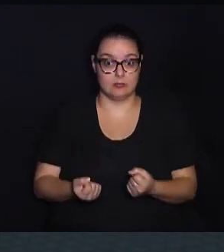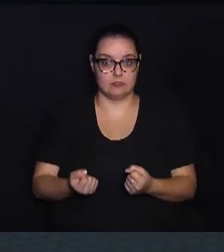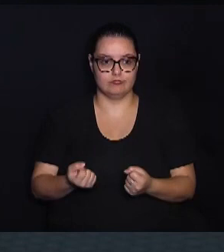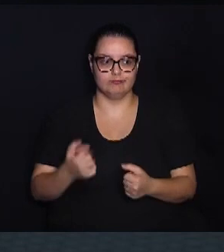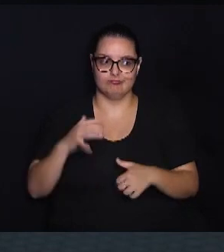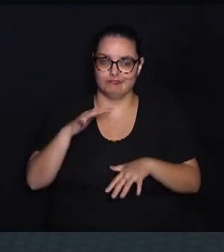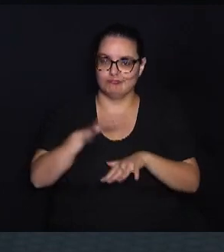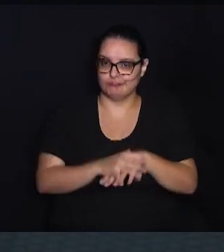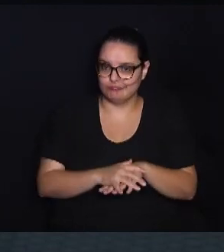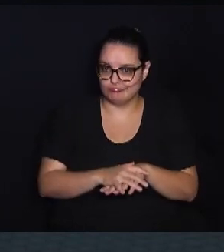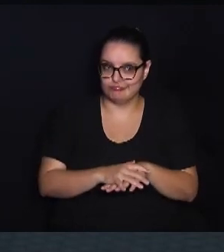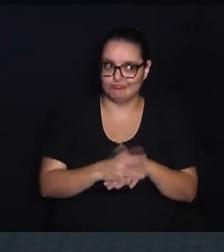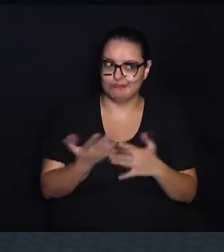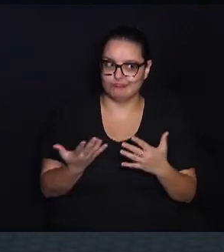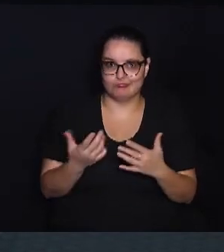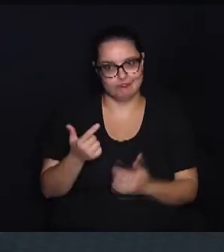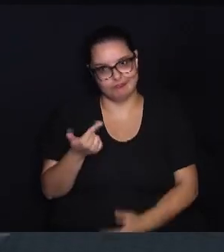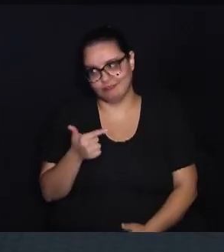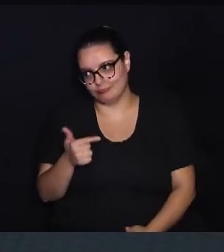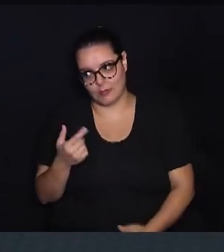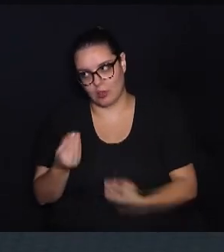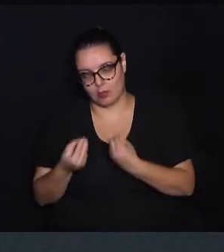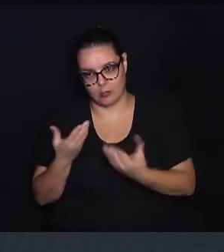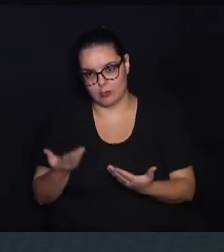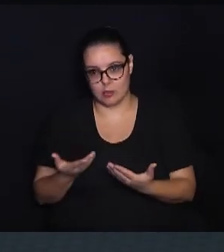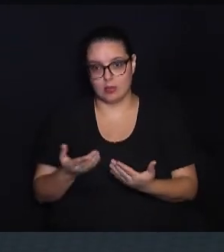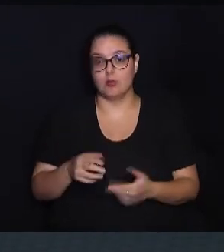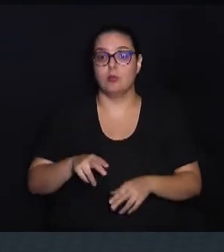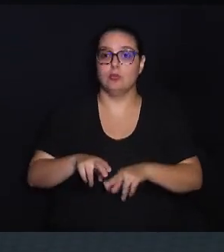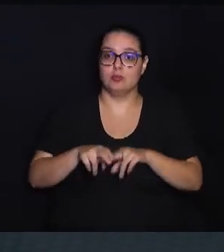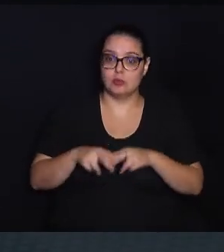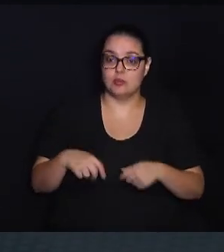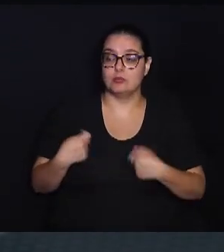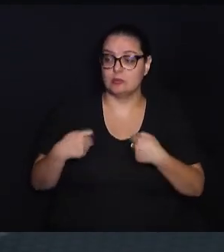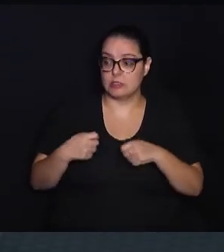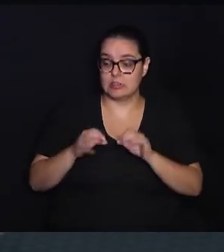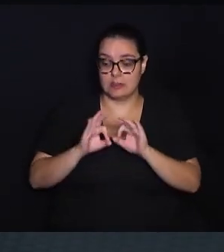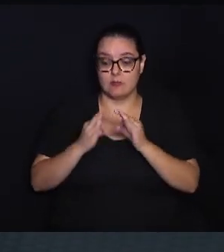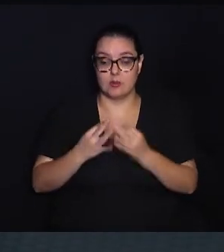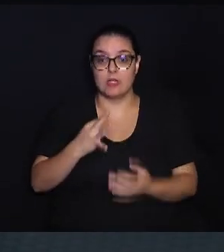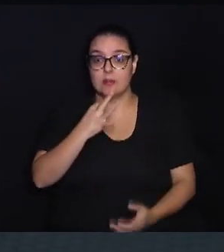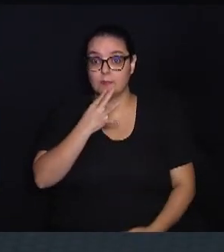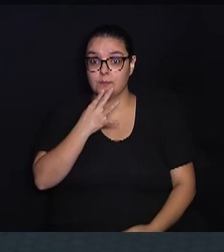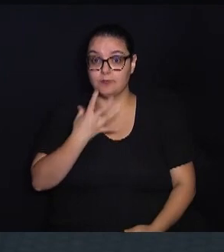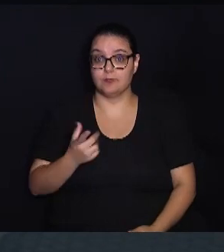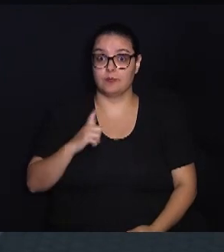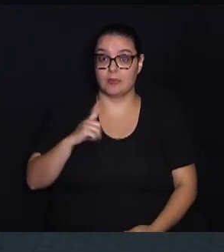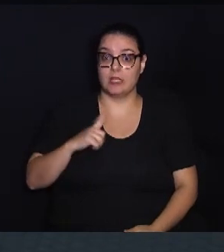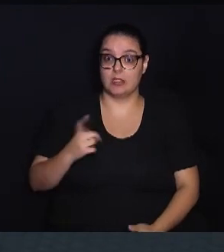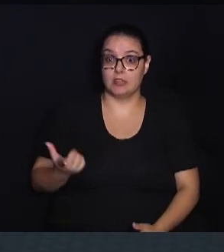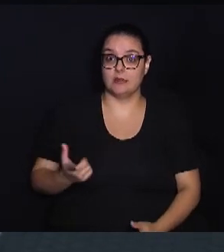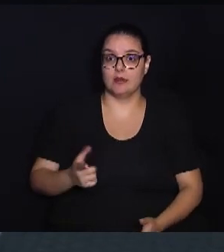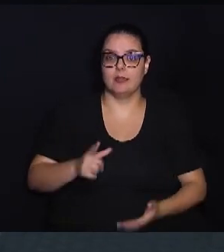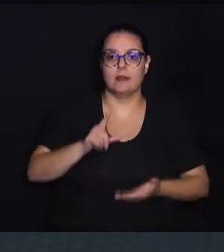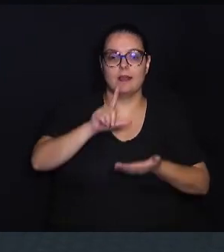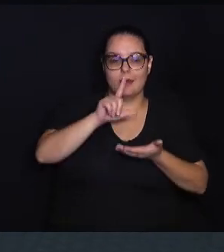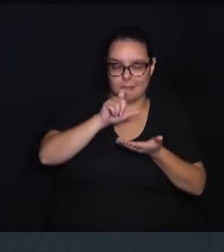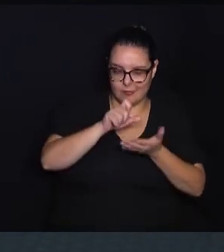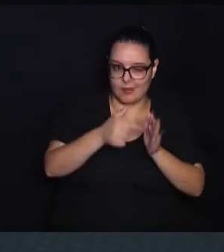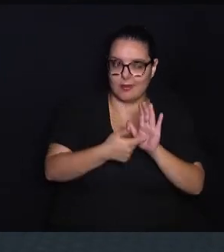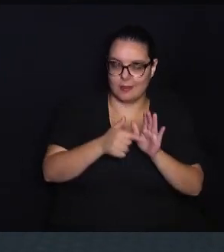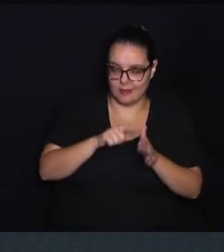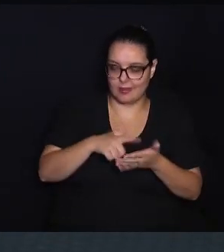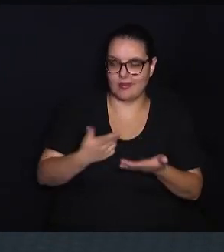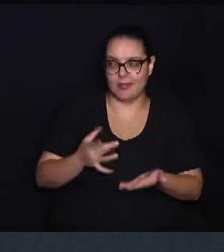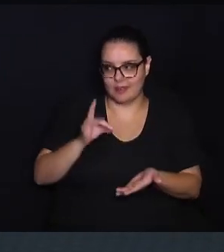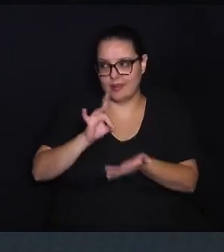final do mês. Para isso, é necessário que a família conheça efetivamente, né, e tenha esse retrato efetivamente